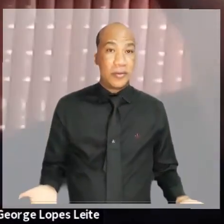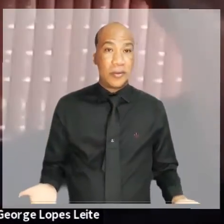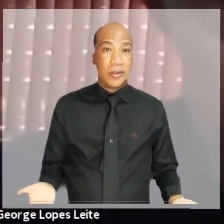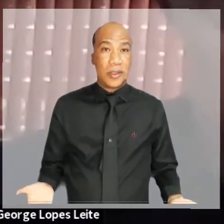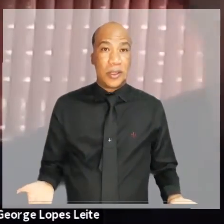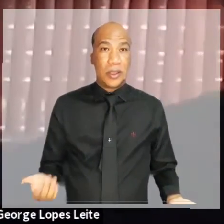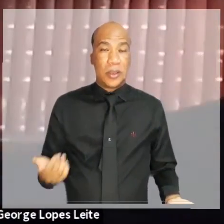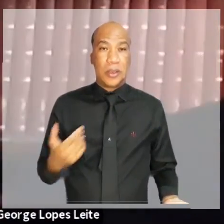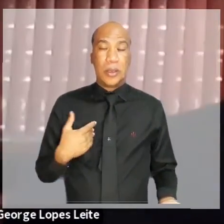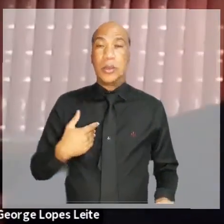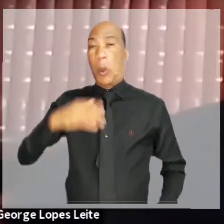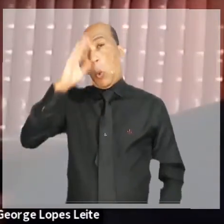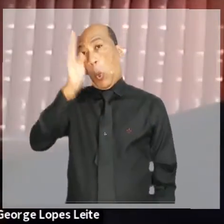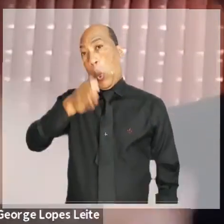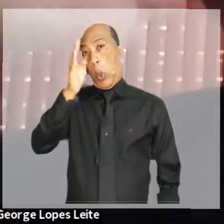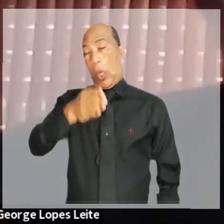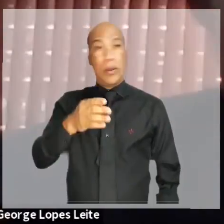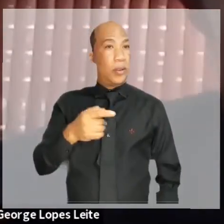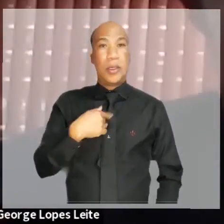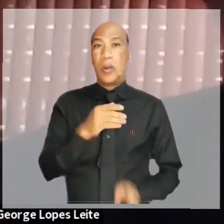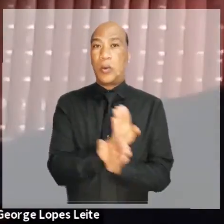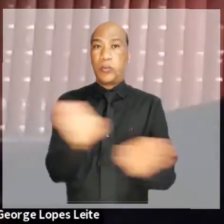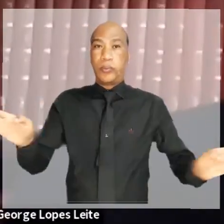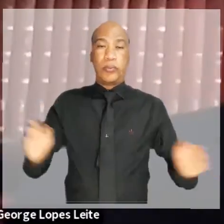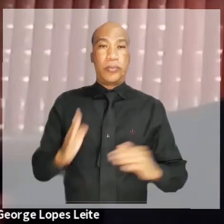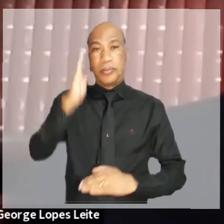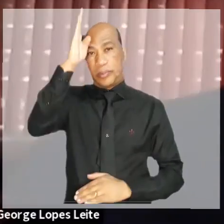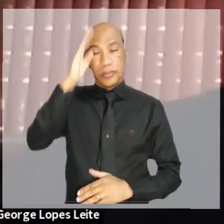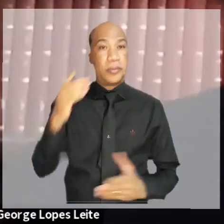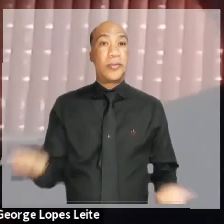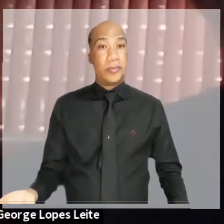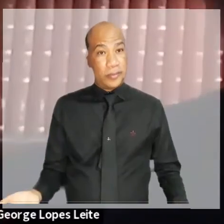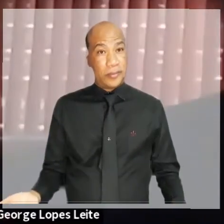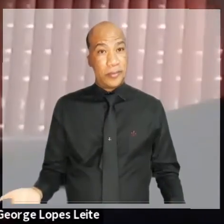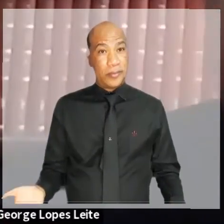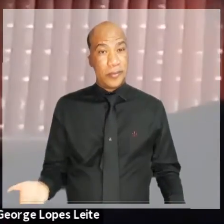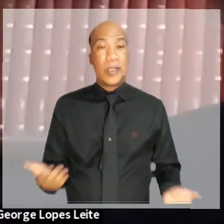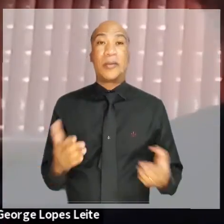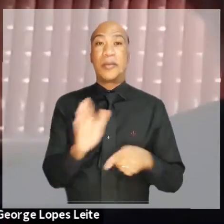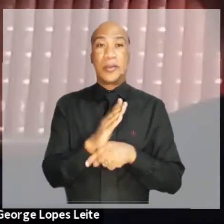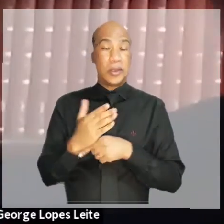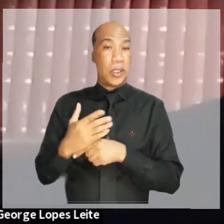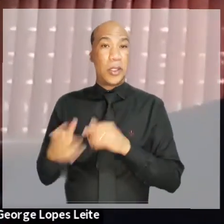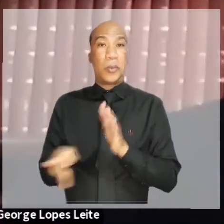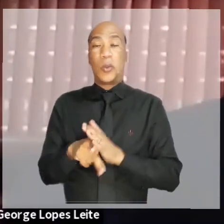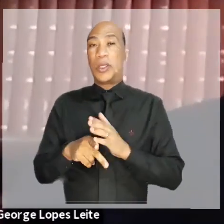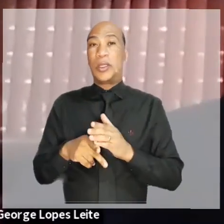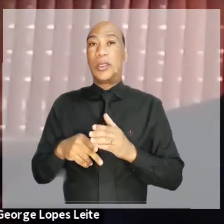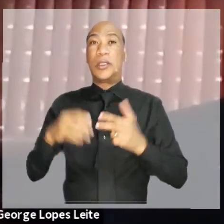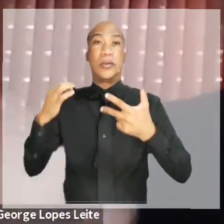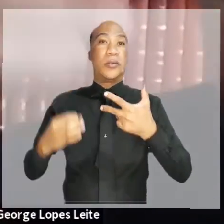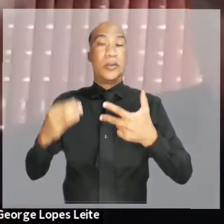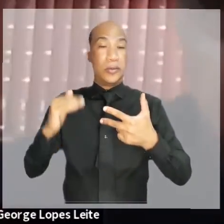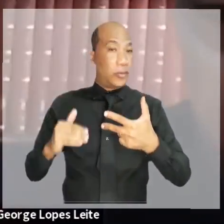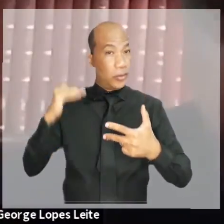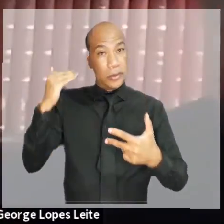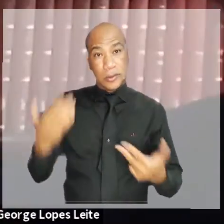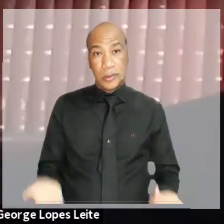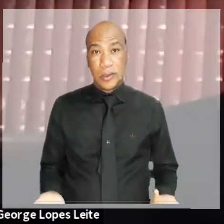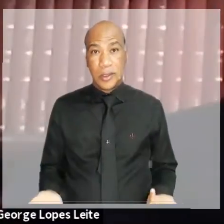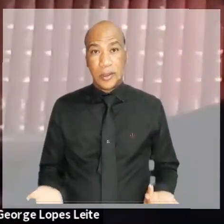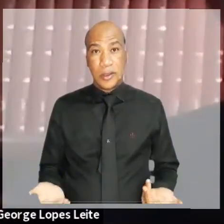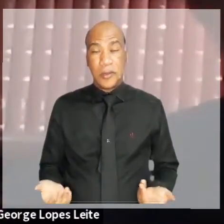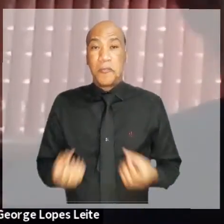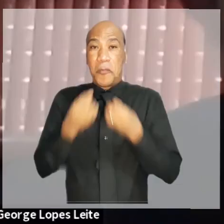muito importante iniciar nosso trabalho com o ministro Alexandre de Moraes, do Supremo Tribunal Federal,